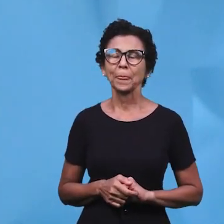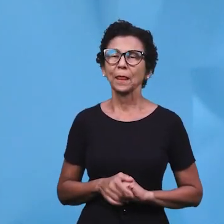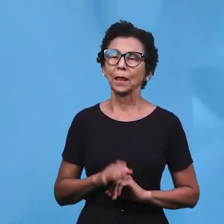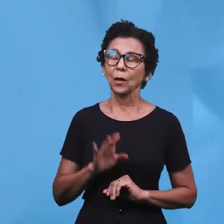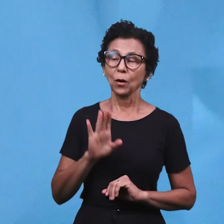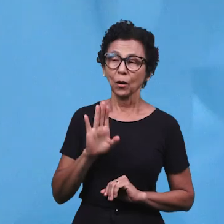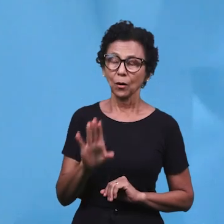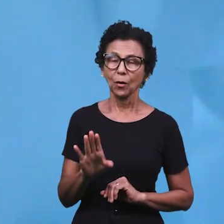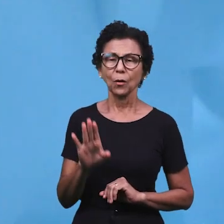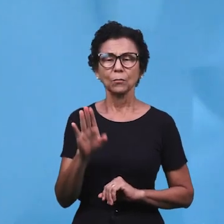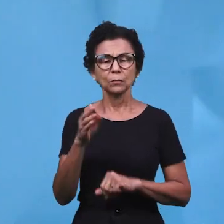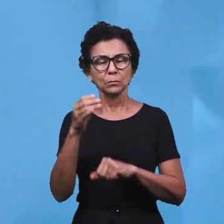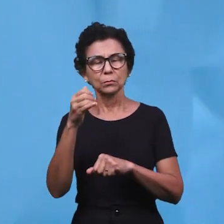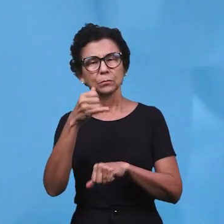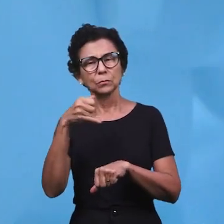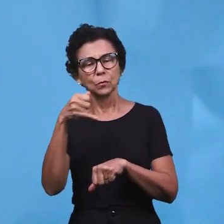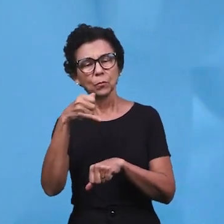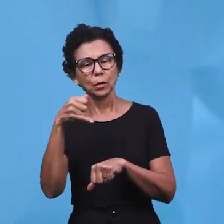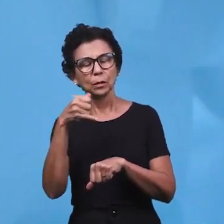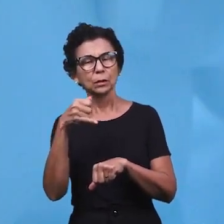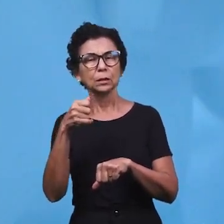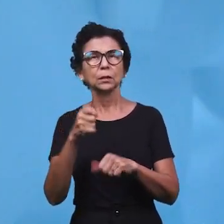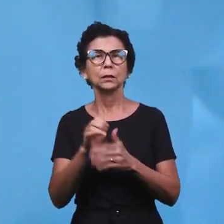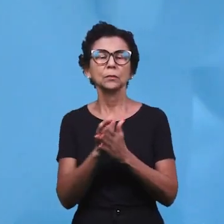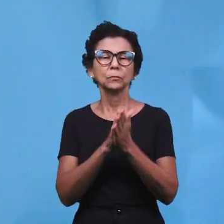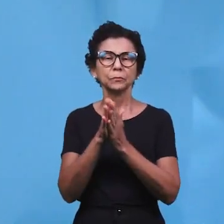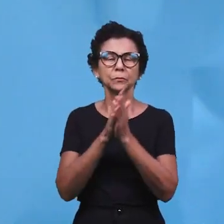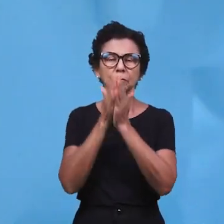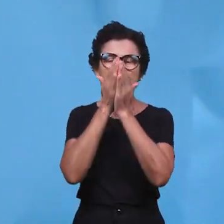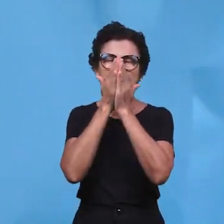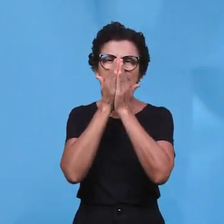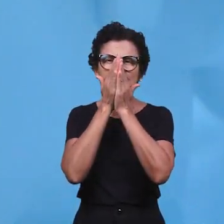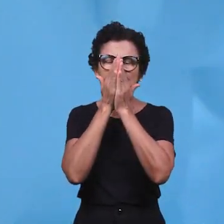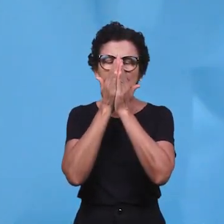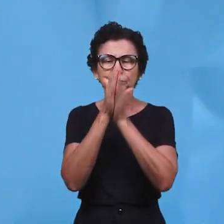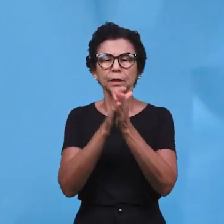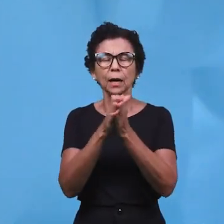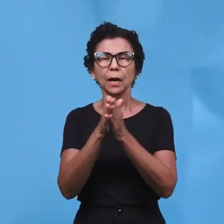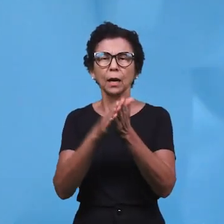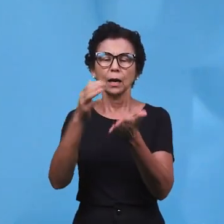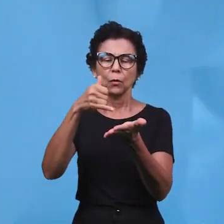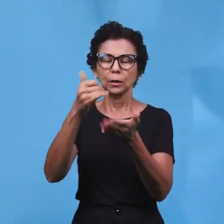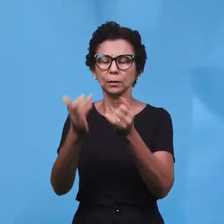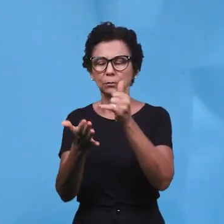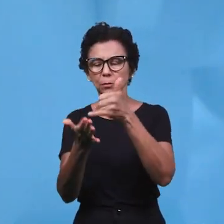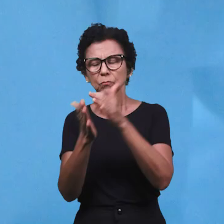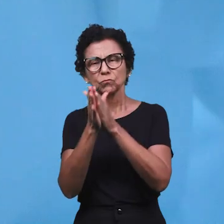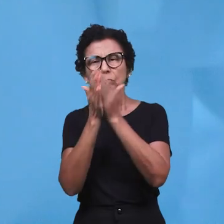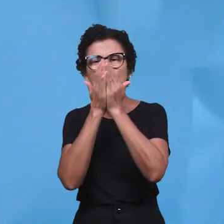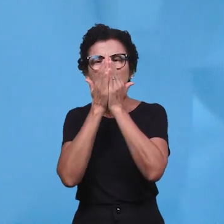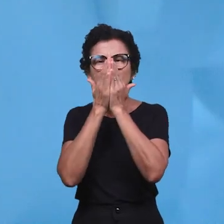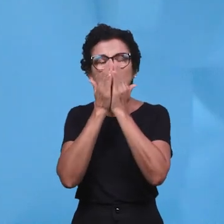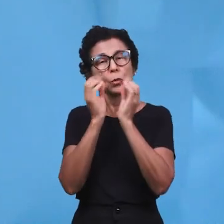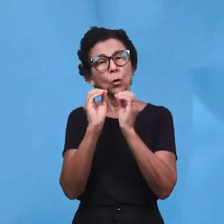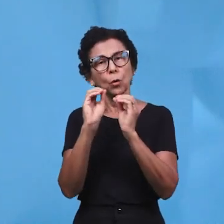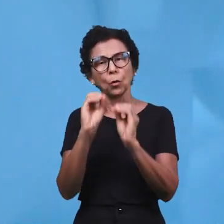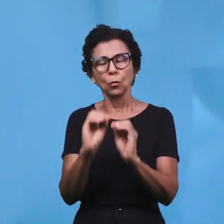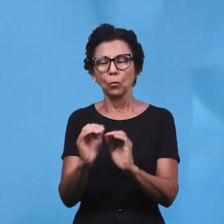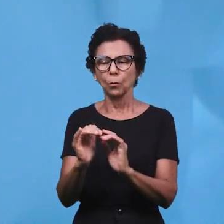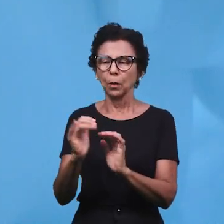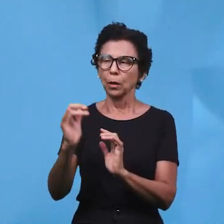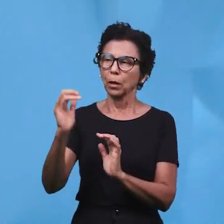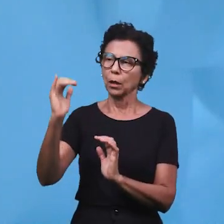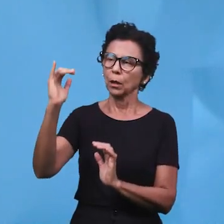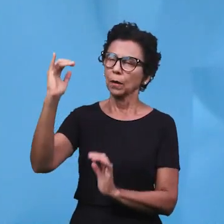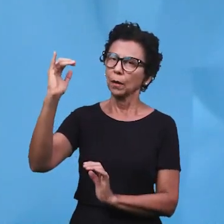aham, sinalizando, coloca um olhinho, bebe um chá, toma um chá de sim. camomila, são as sinalizações que a gente vai dando para o